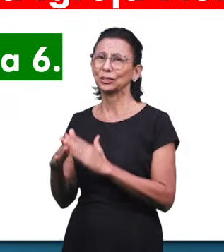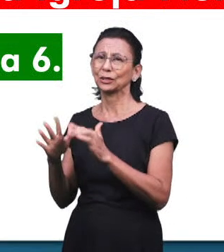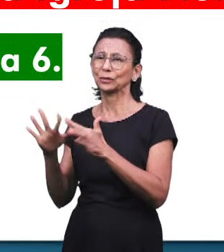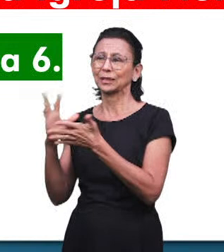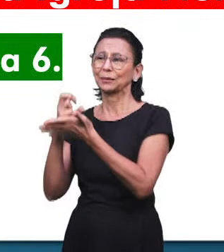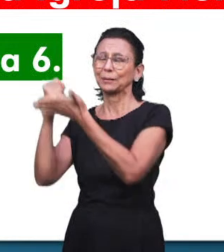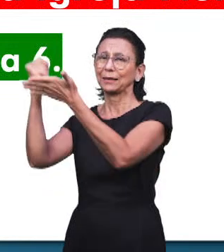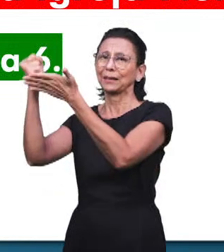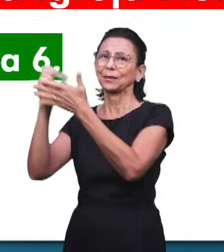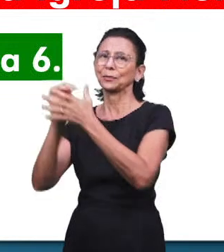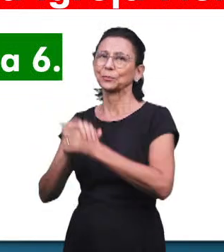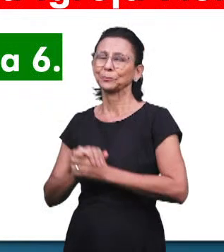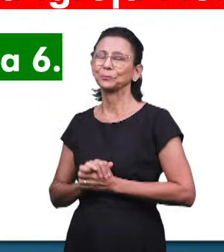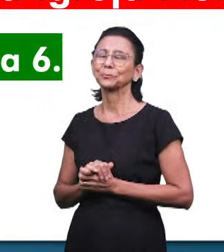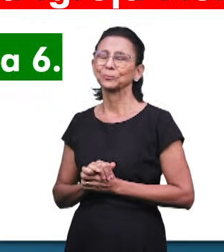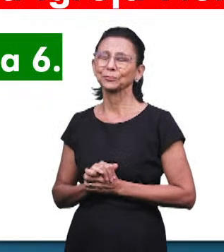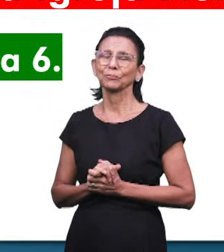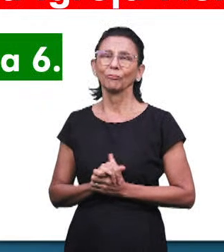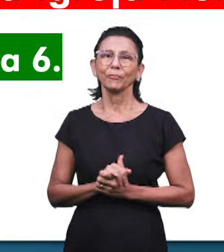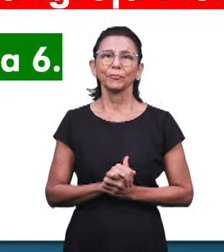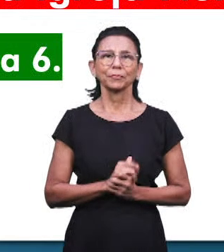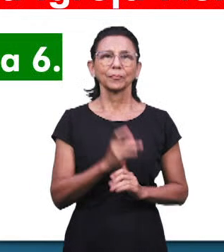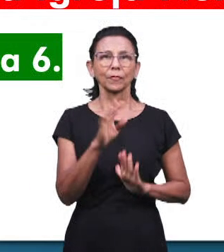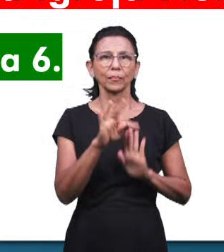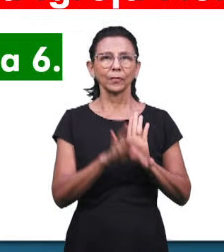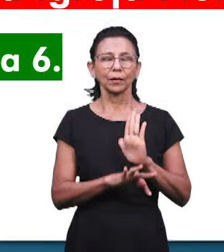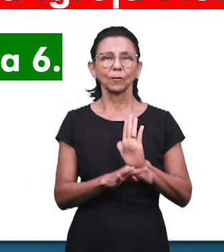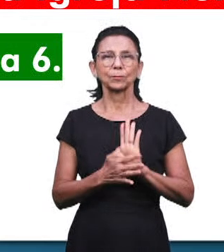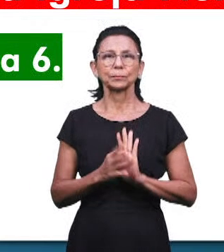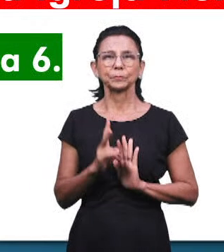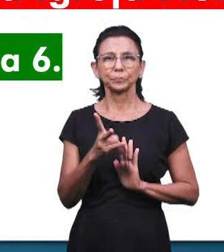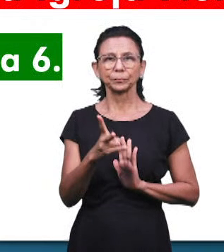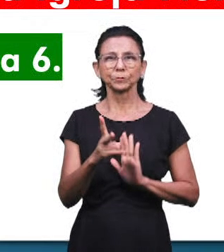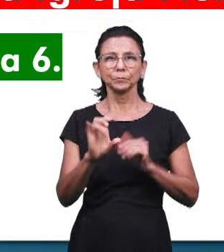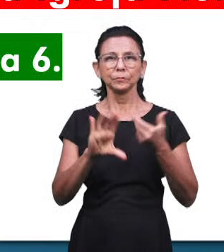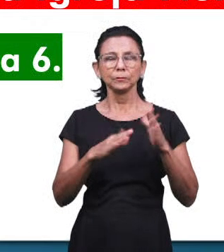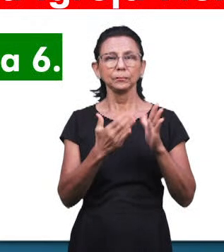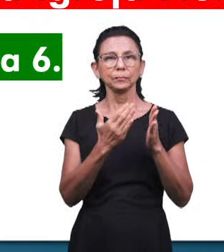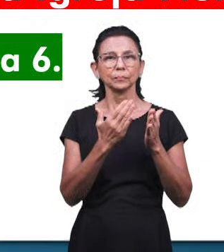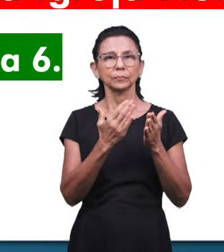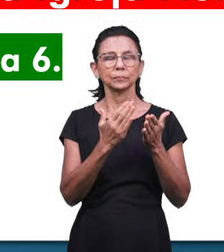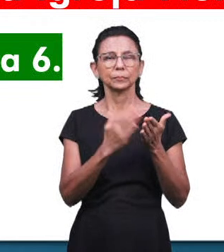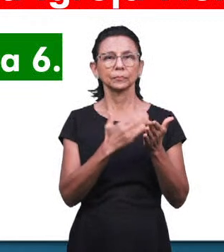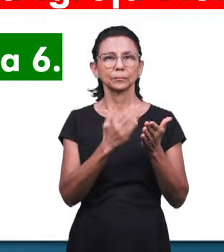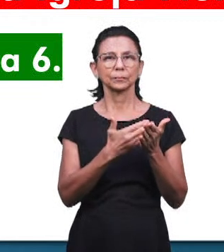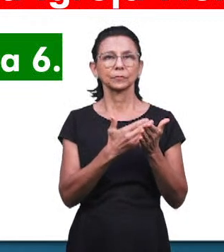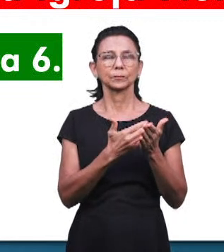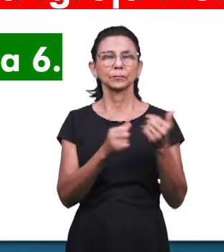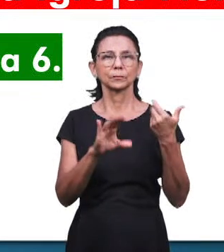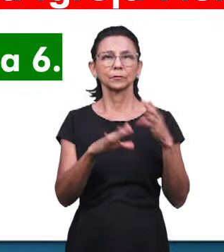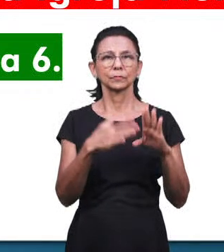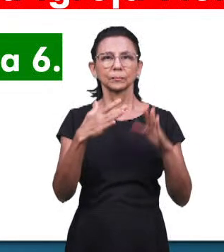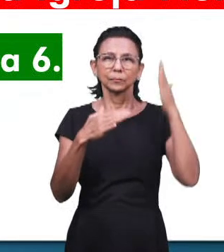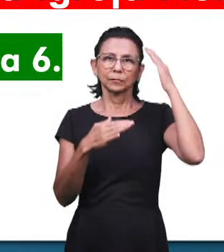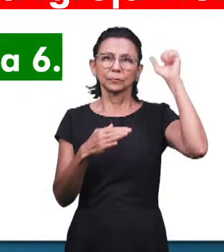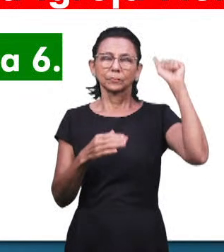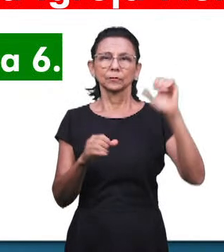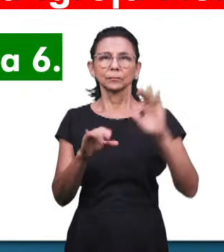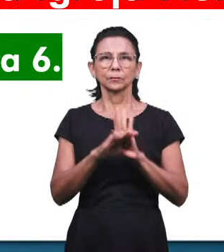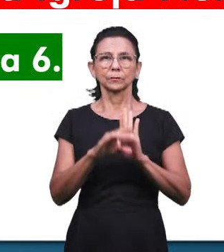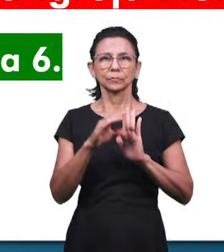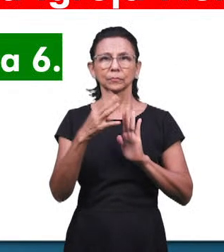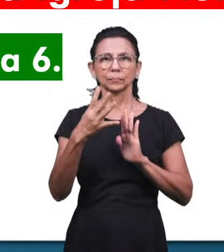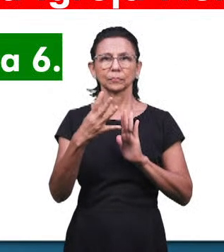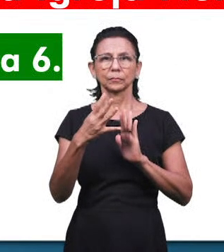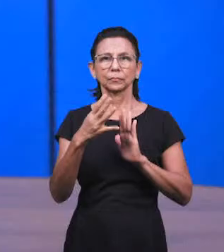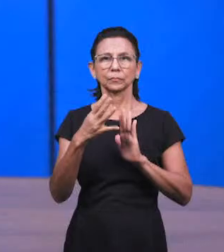sua igreja fiel. O nosso texto básico estará ainda no livro de Cantares de Salomão, agora nos capítulos 4, 5